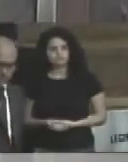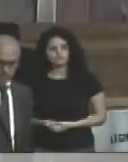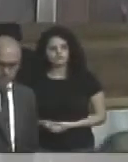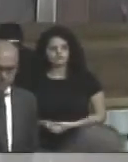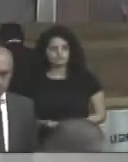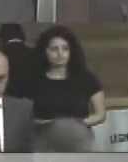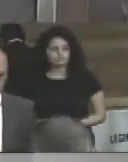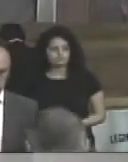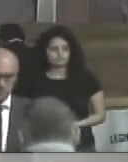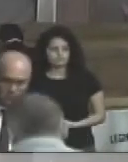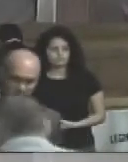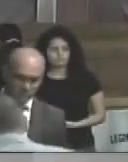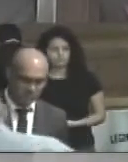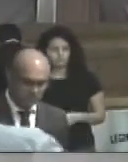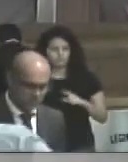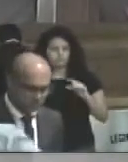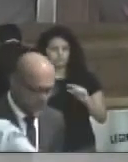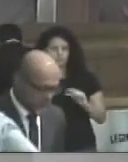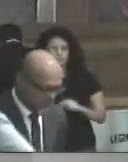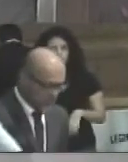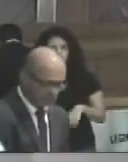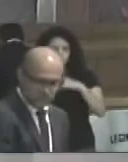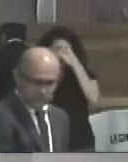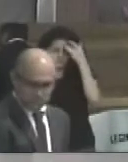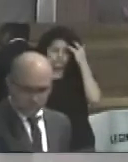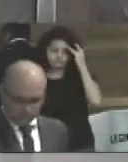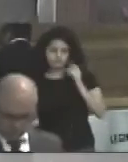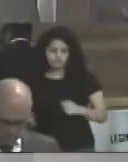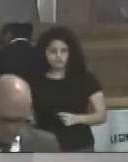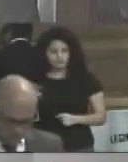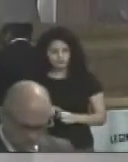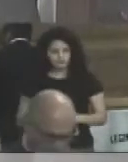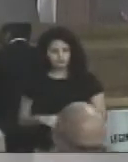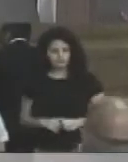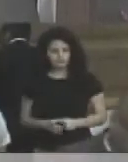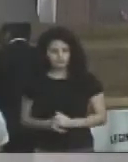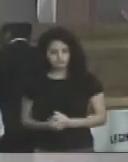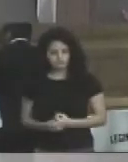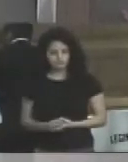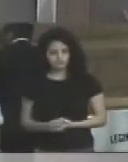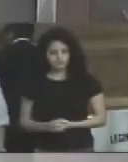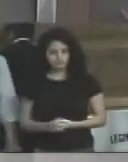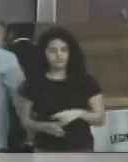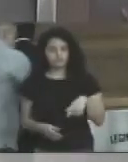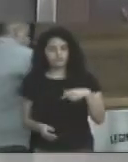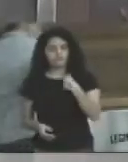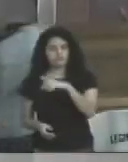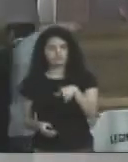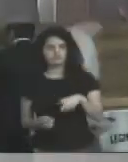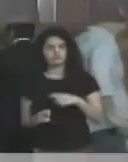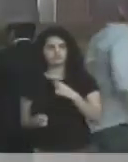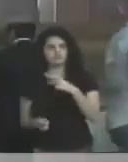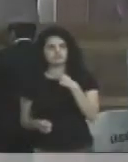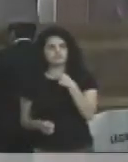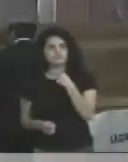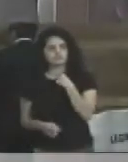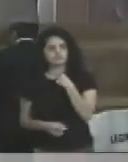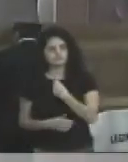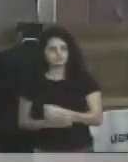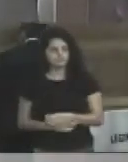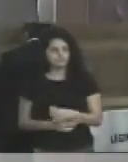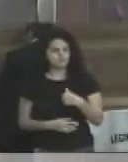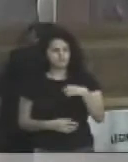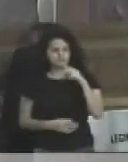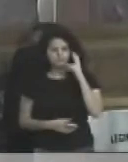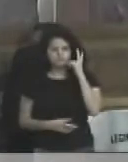hoje, pelo pouquinho de gente que tem lá trabalhando, a grande maioria é de fora. Então, a gente não pode, eu, como vereador dessa cidade, não